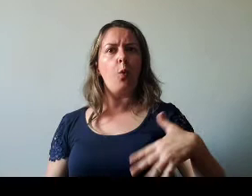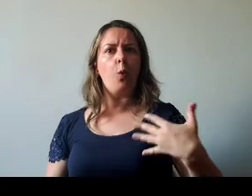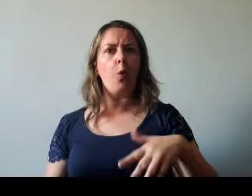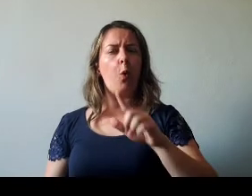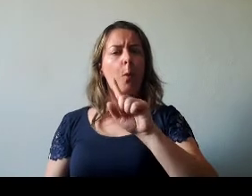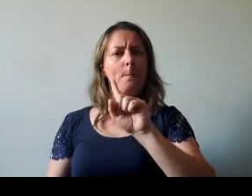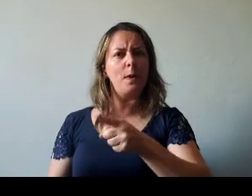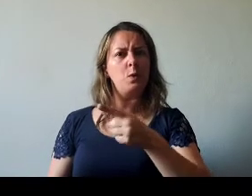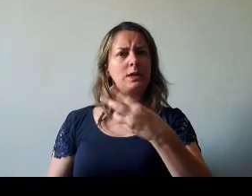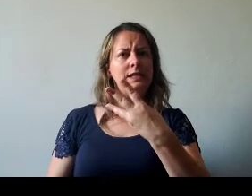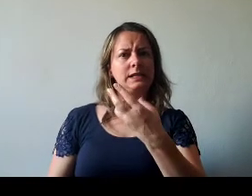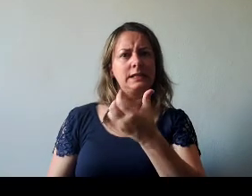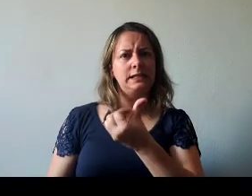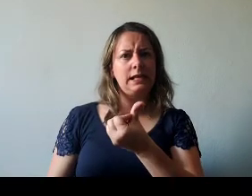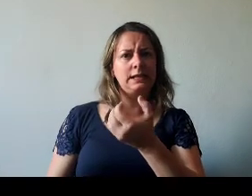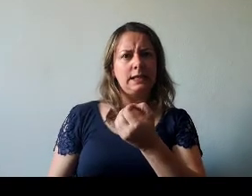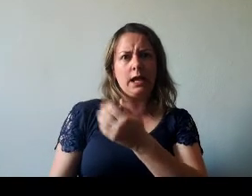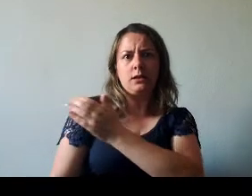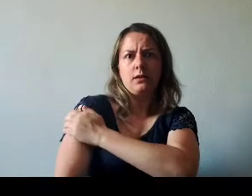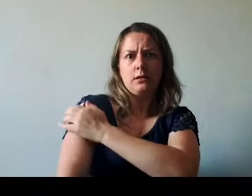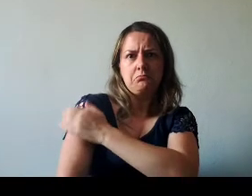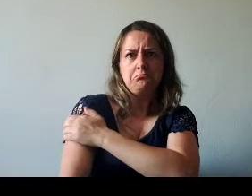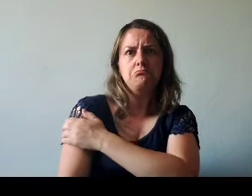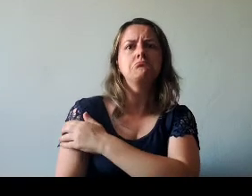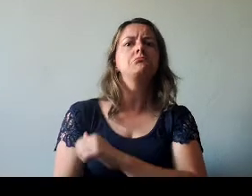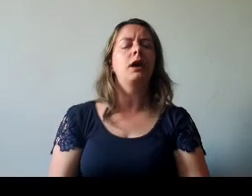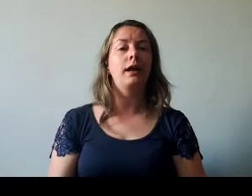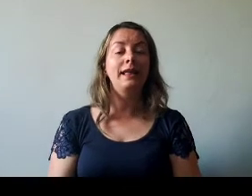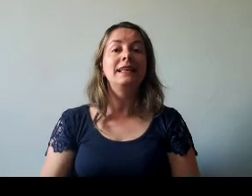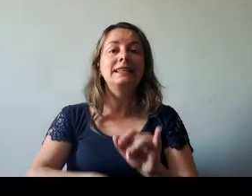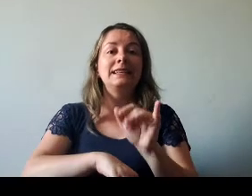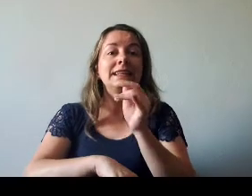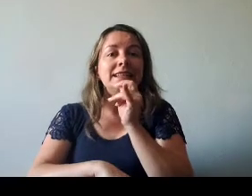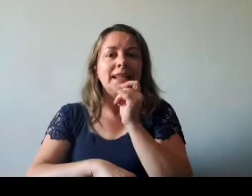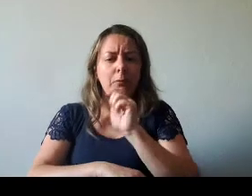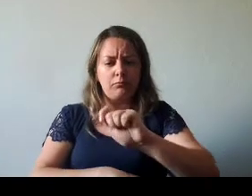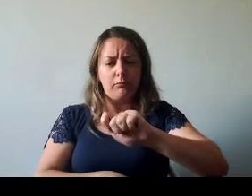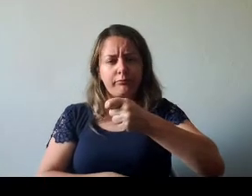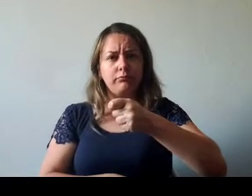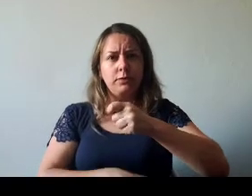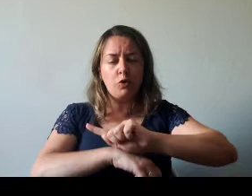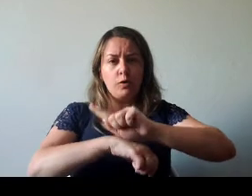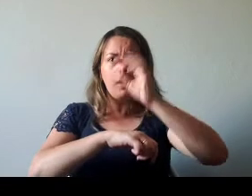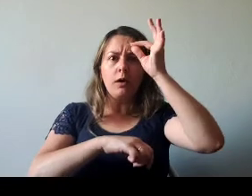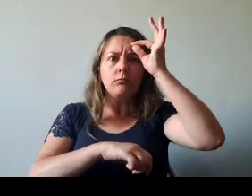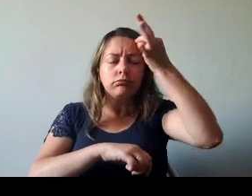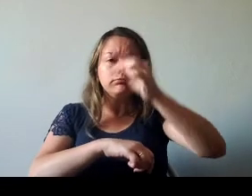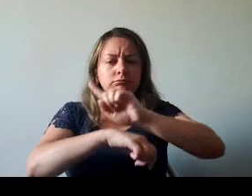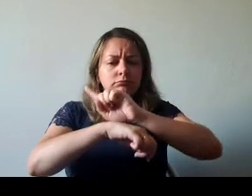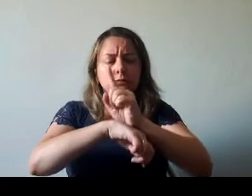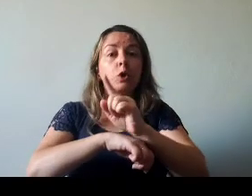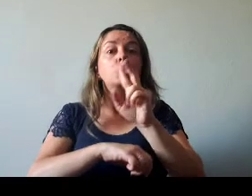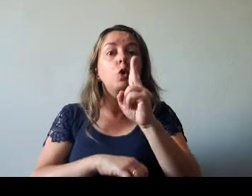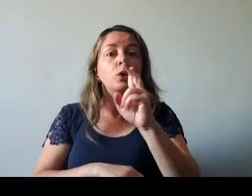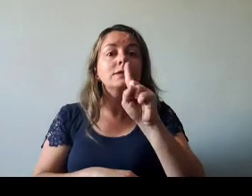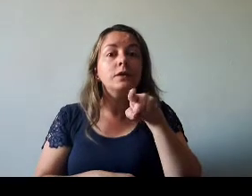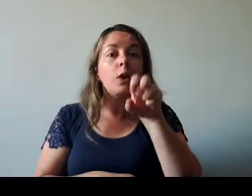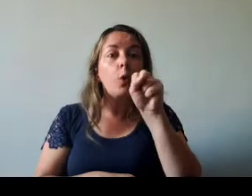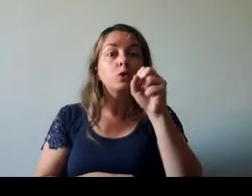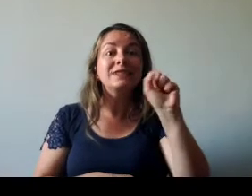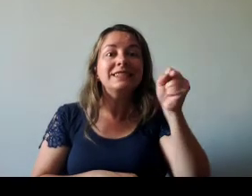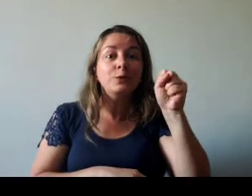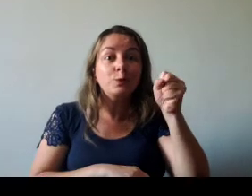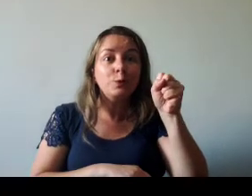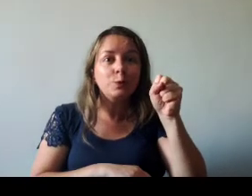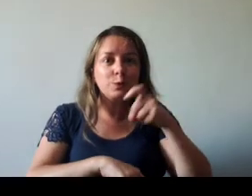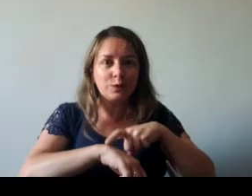V8 e tal, ele faz de 0 a 100 km por hora em 2,8 segundos, né? Inclusive,